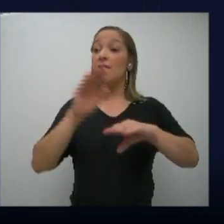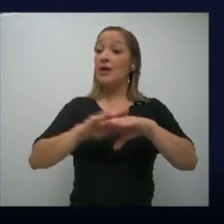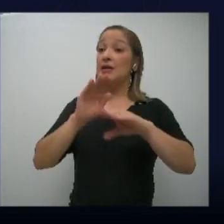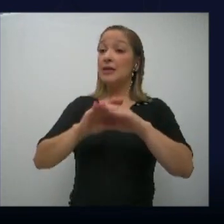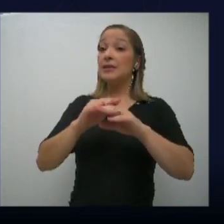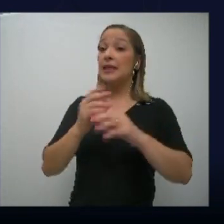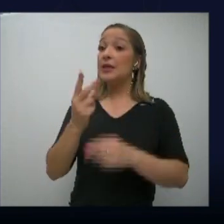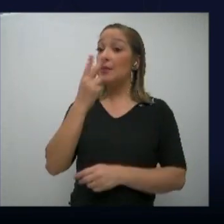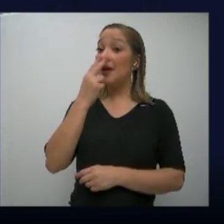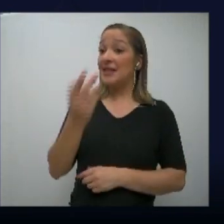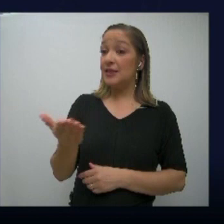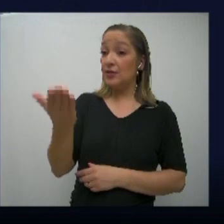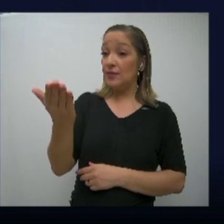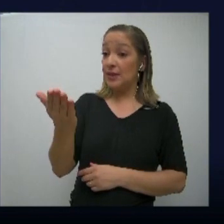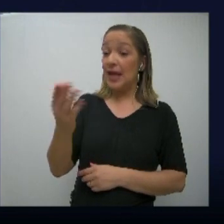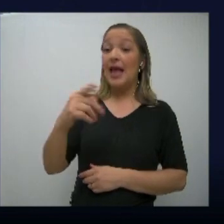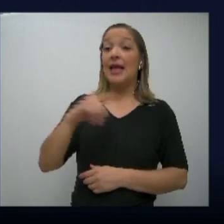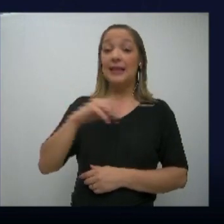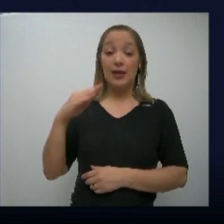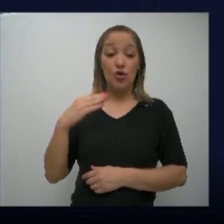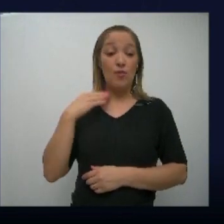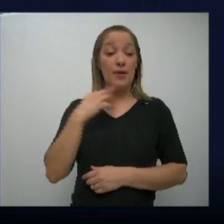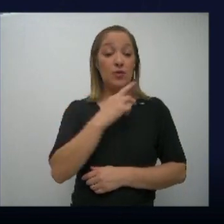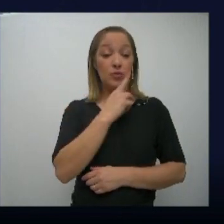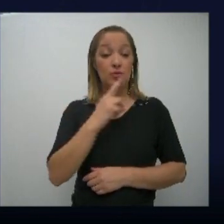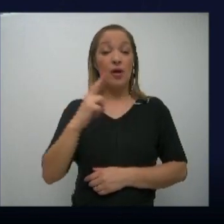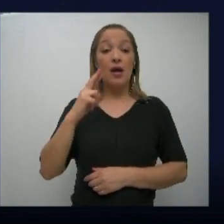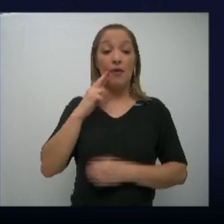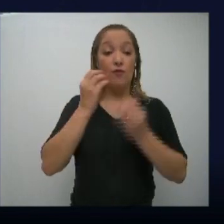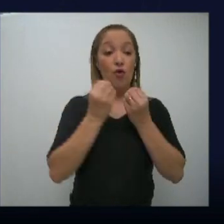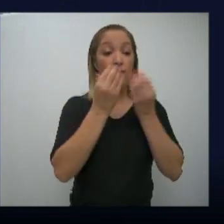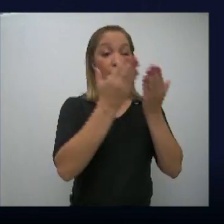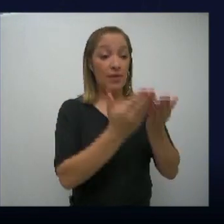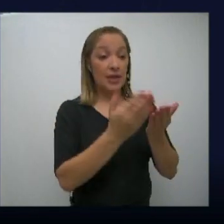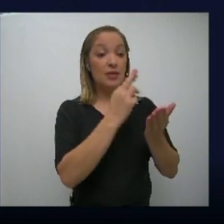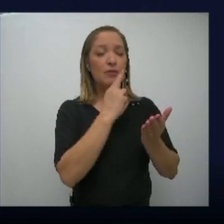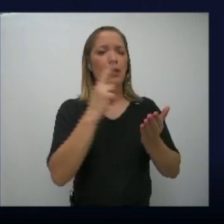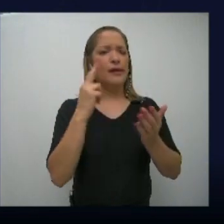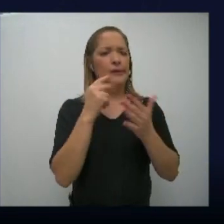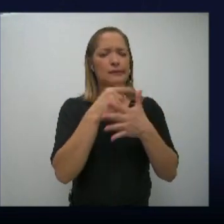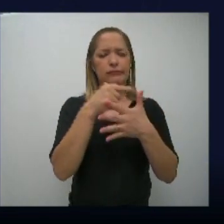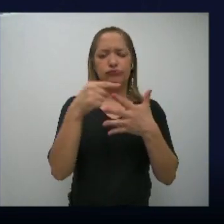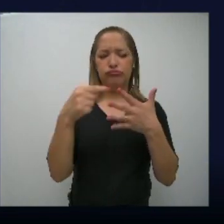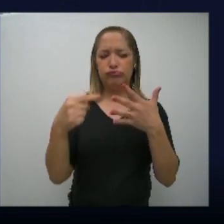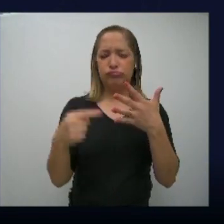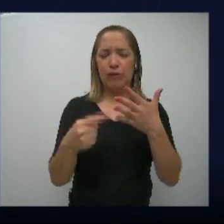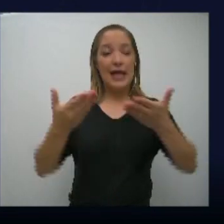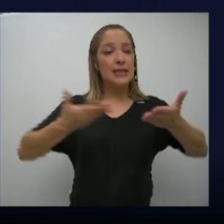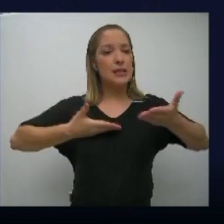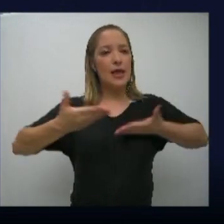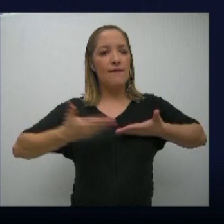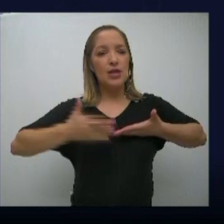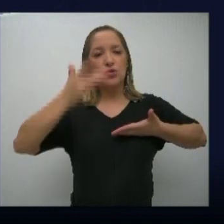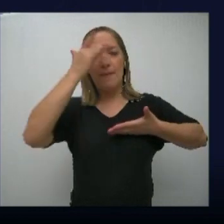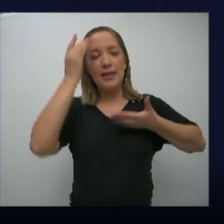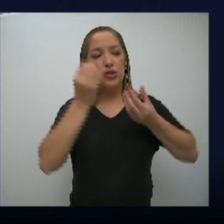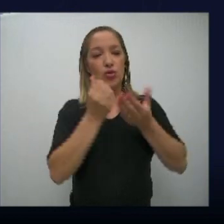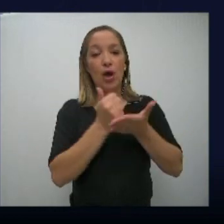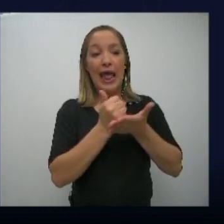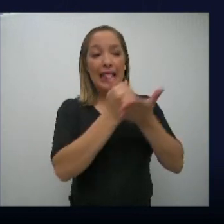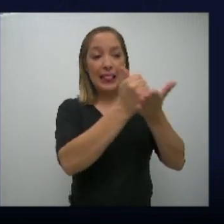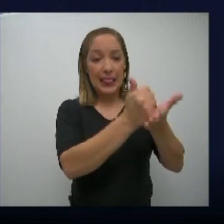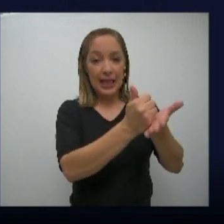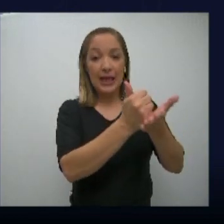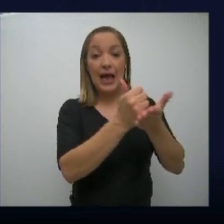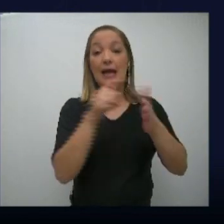Guilherme então a gente coloca e agora o banco do restaurante do iFood para restaurantes um monte de serviço para eles pelo empregador Olá eu sou o